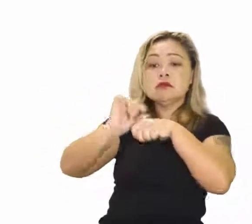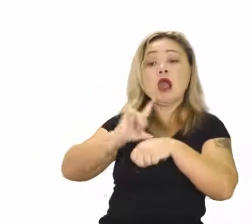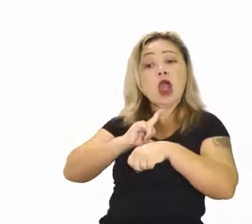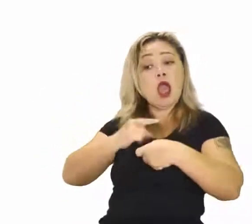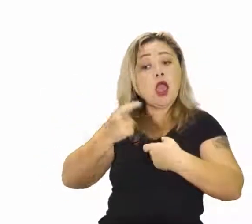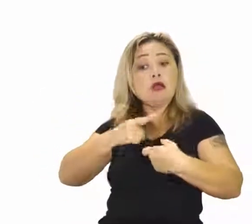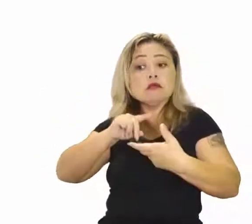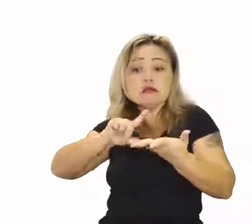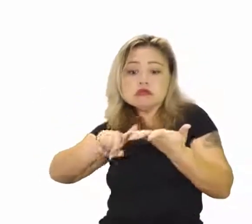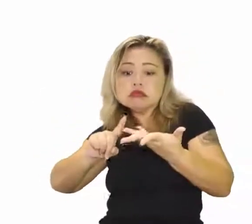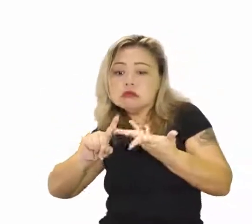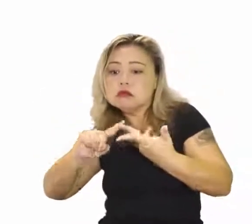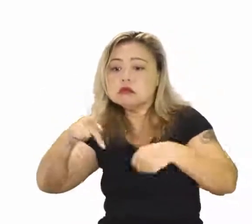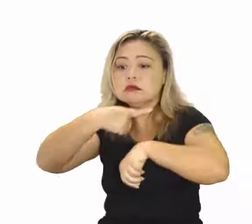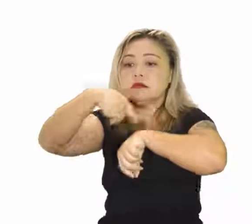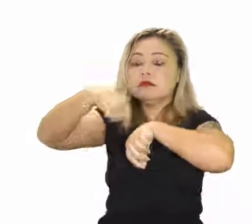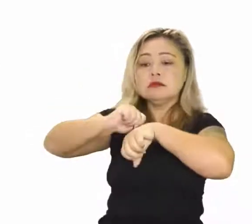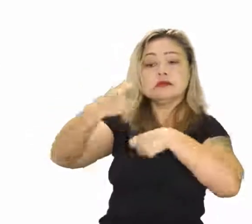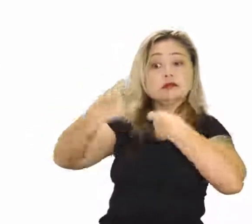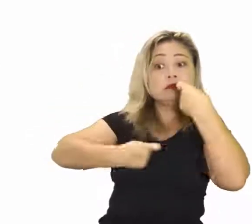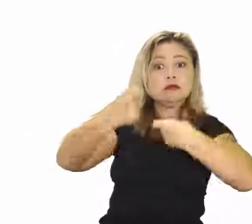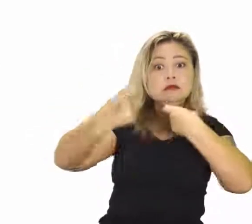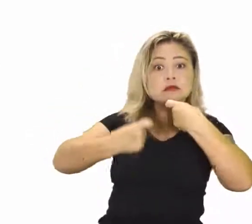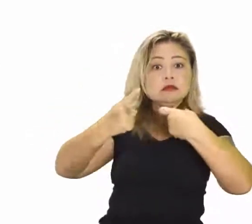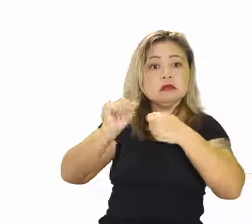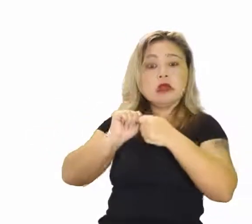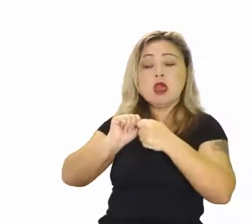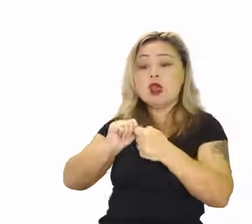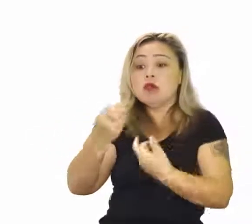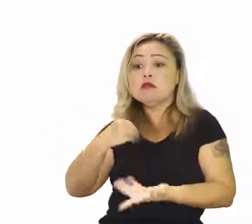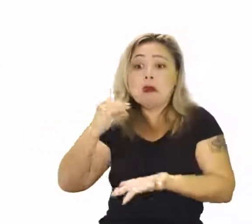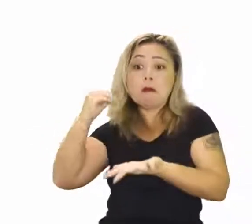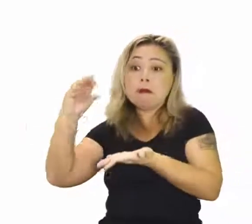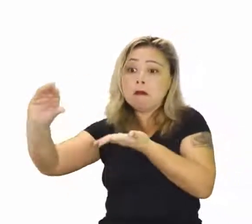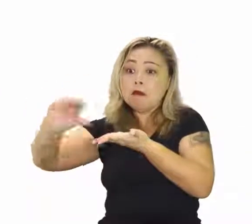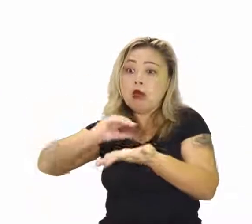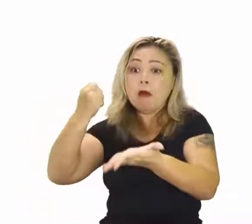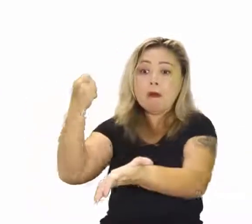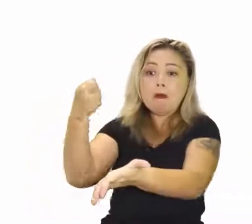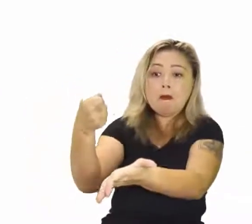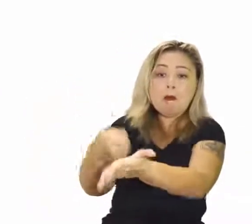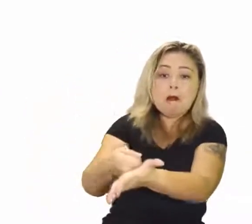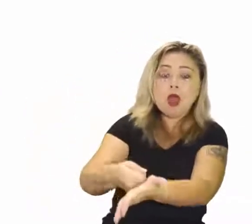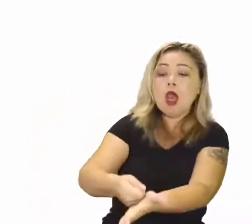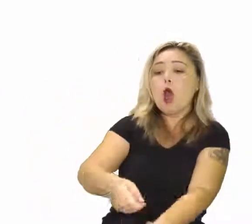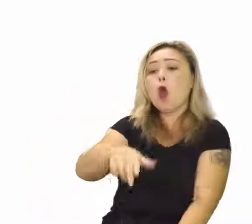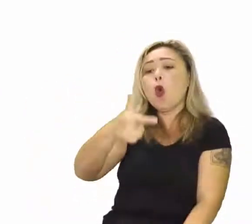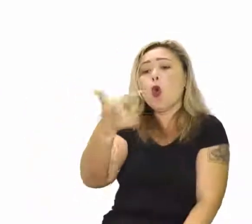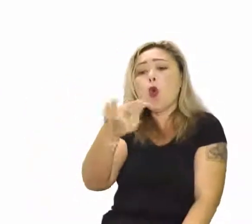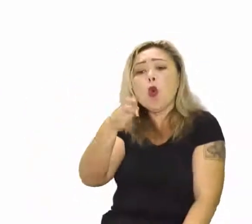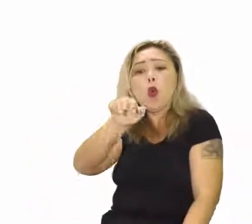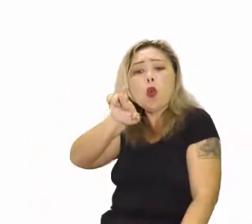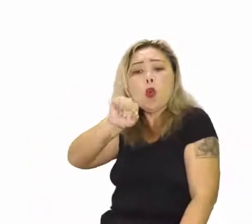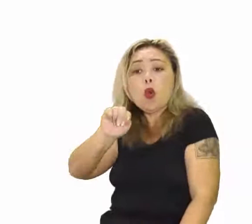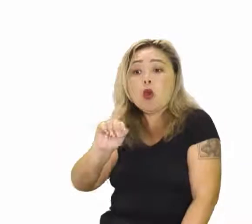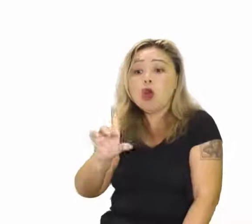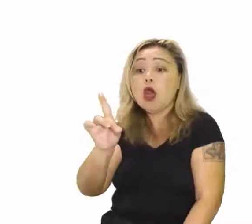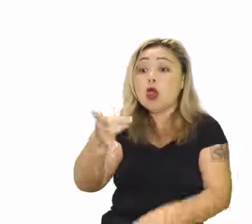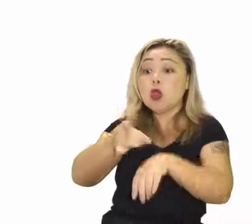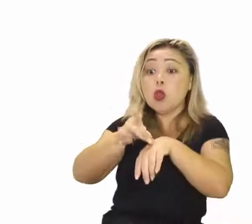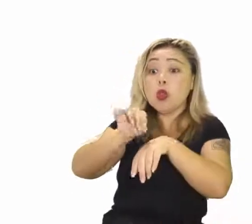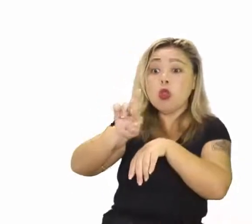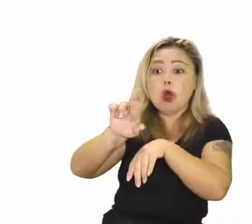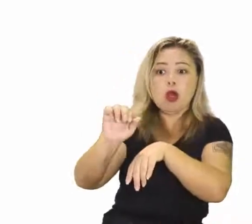atingidos pela guerra, totalizando 2 bilhões de dólares naquele momento. Hoje é dinheiro, mas naquele momento